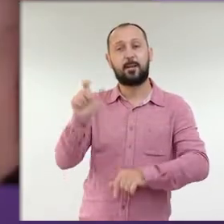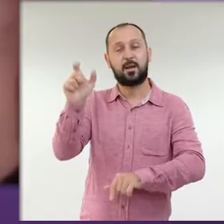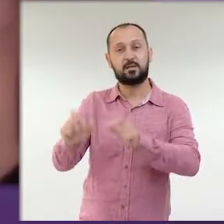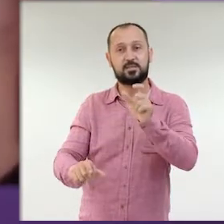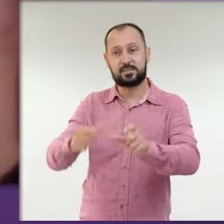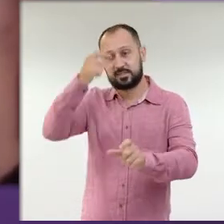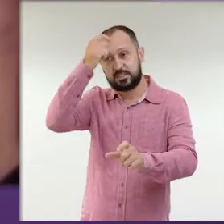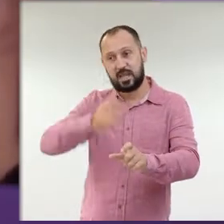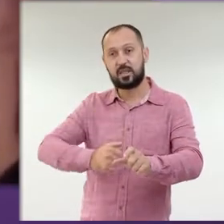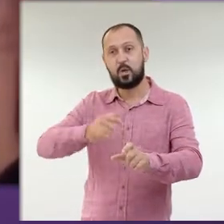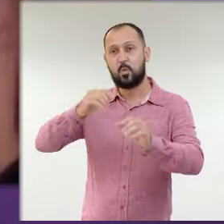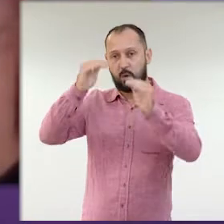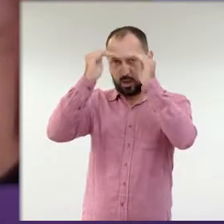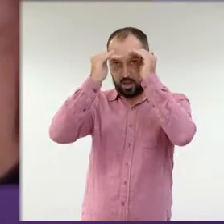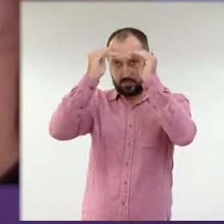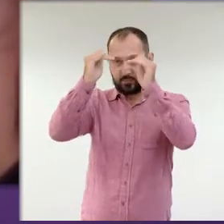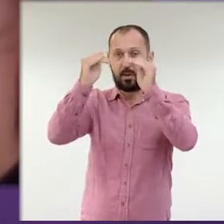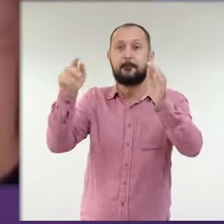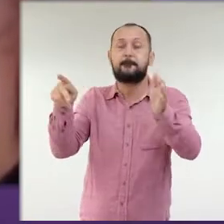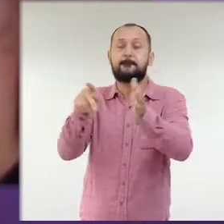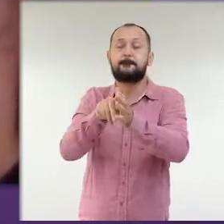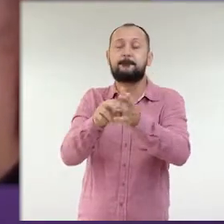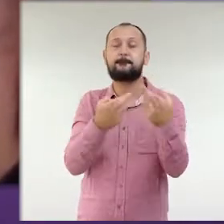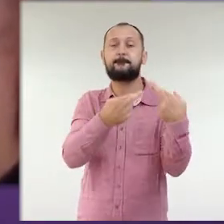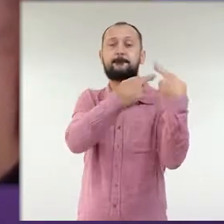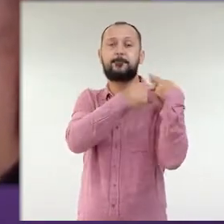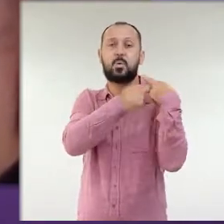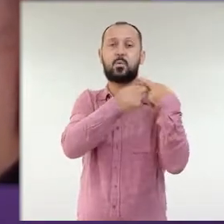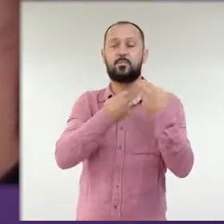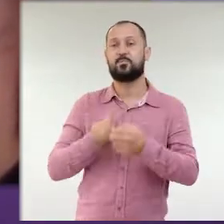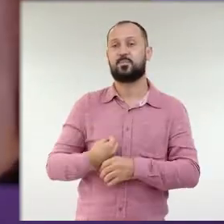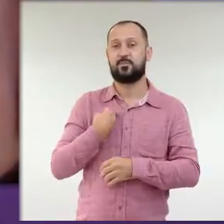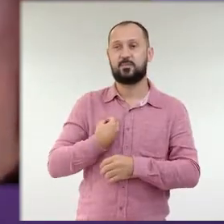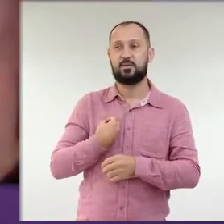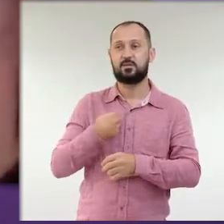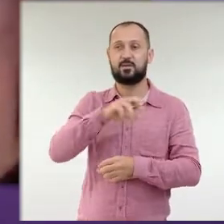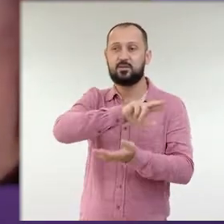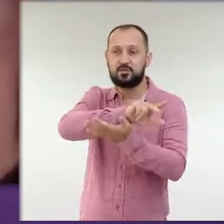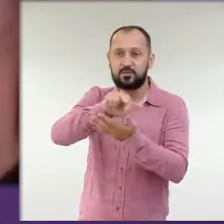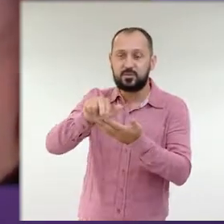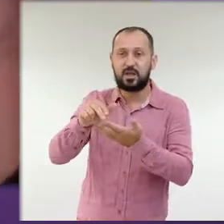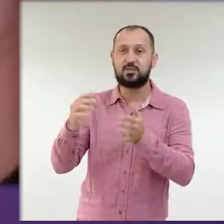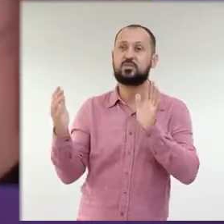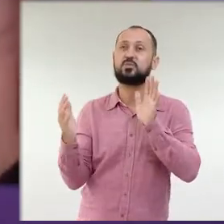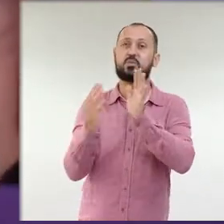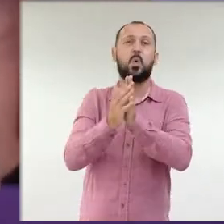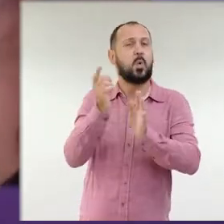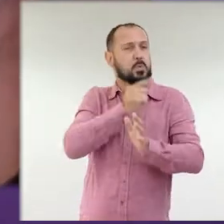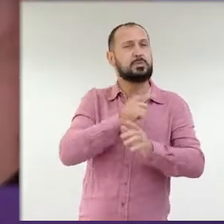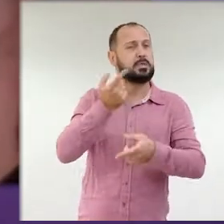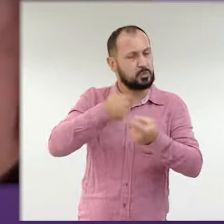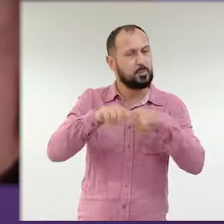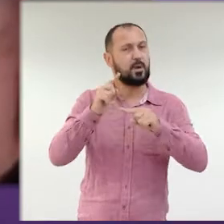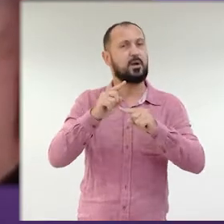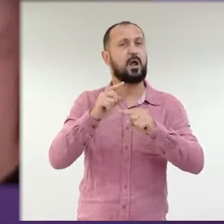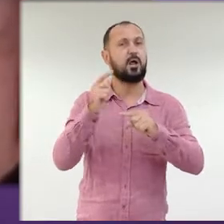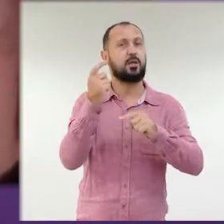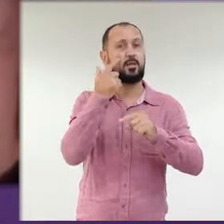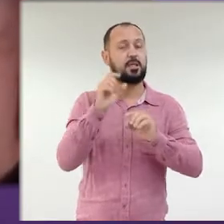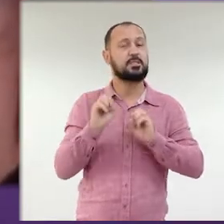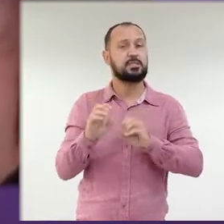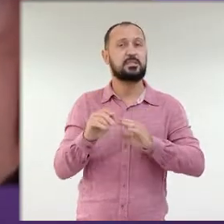e cidadãs responsáveis para a vida, preparar para as adversidades da vida, né, Paola? E a gente trabalhar